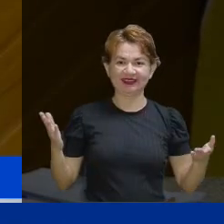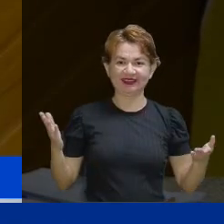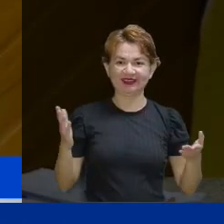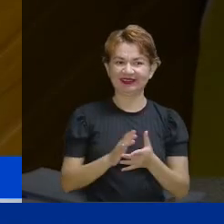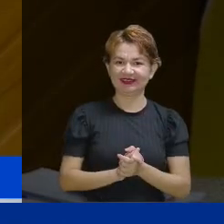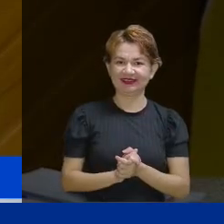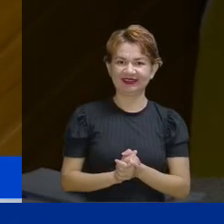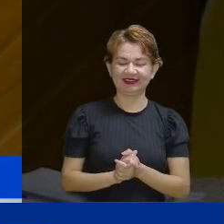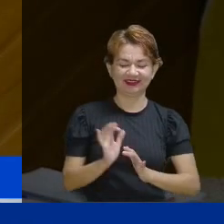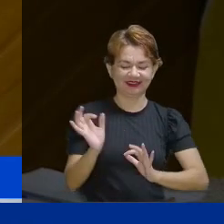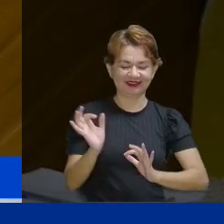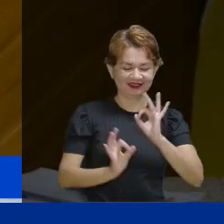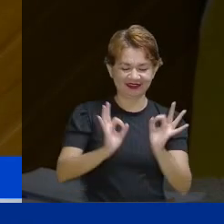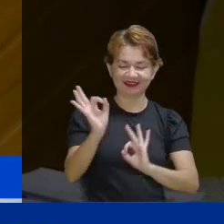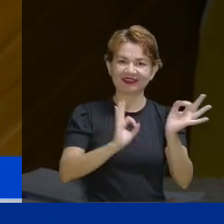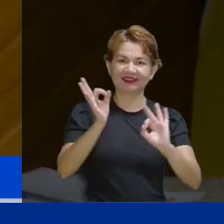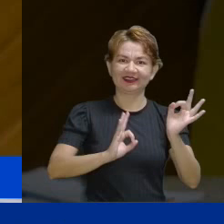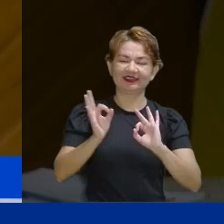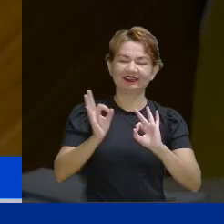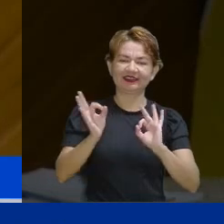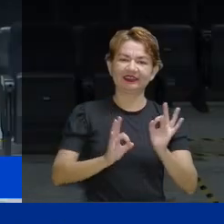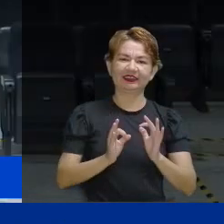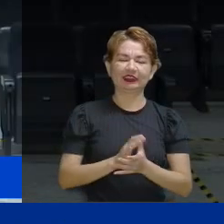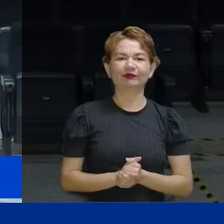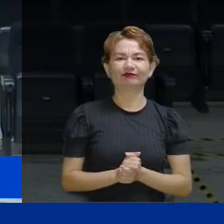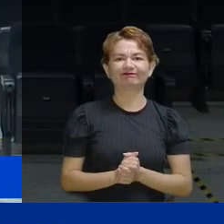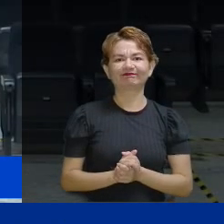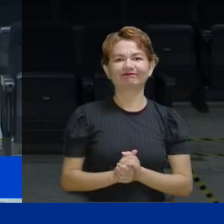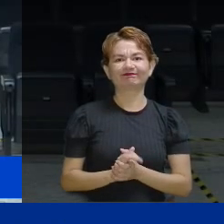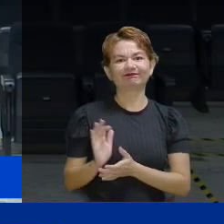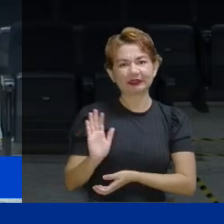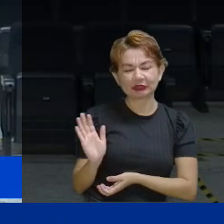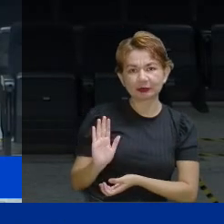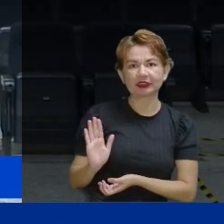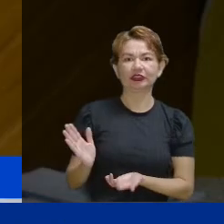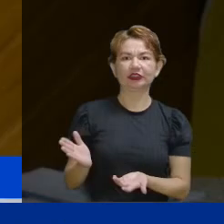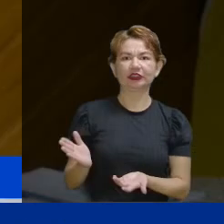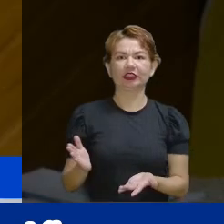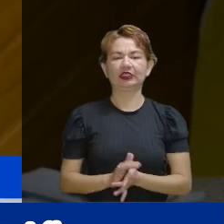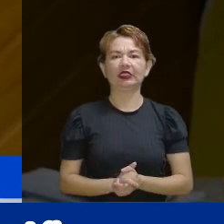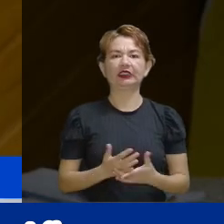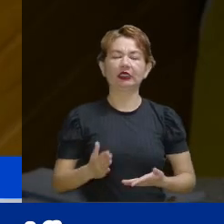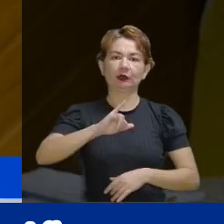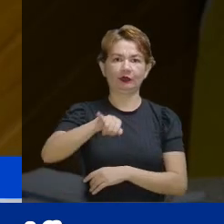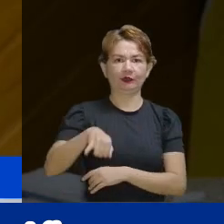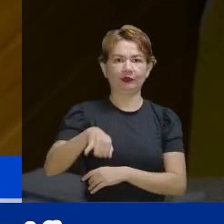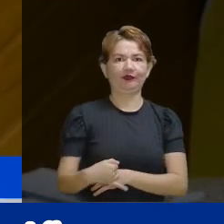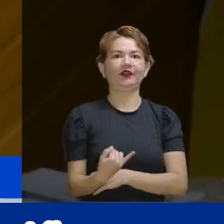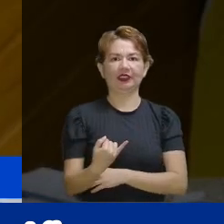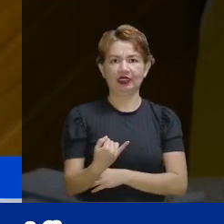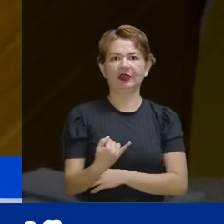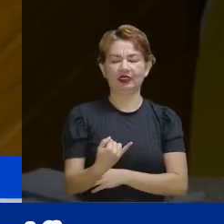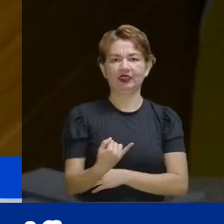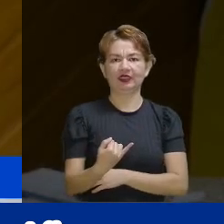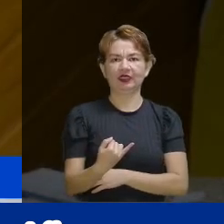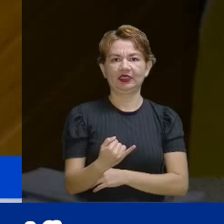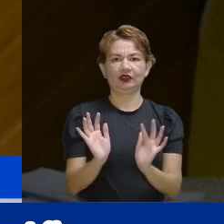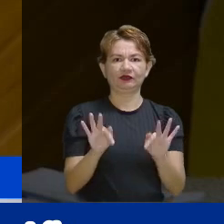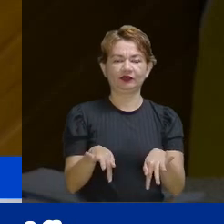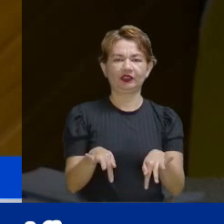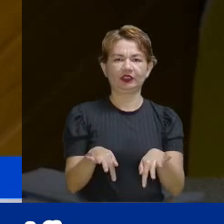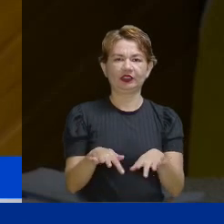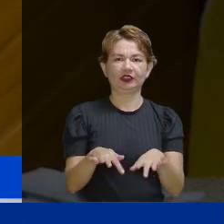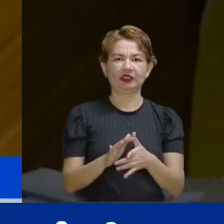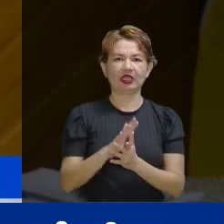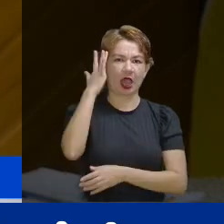que se envolveram na preparação dessa nossa despedida. E eu quero aqui aproveitar, o nosso encerramento